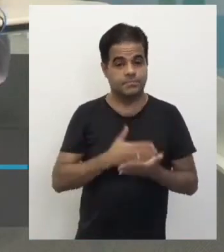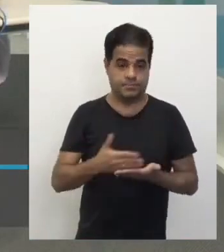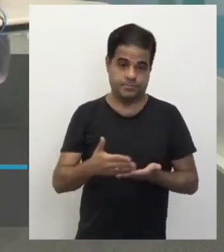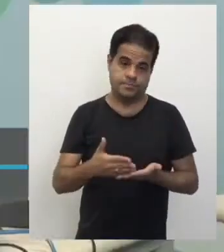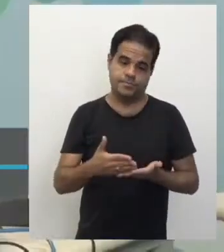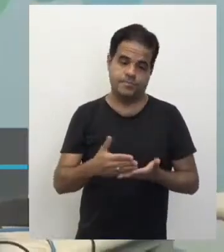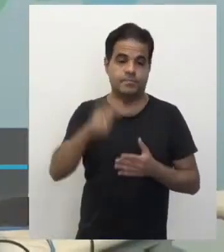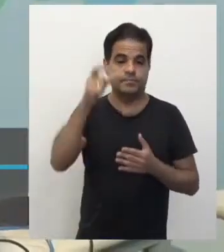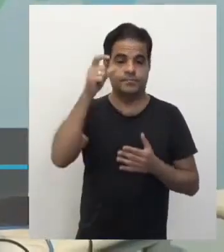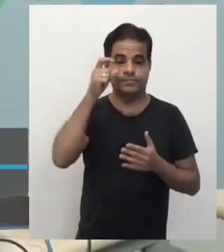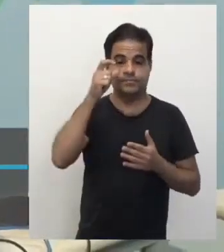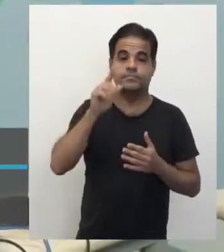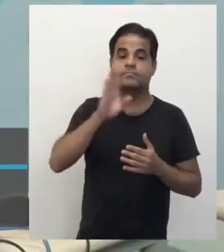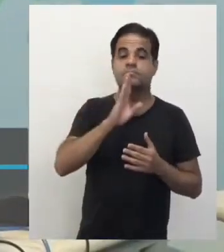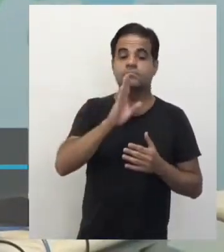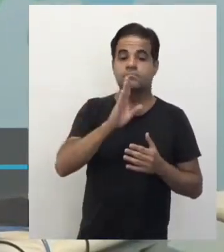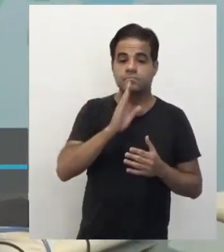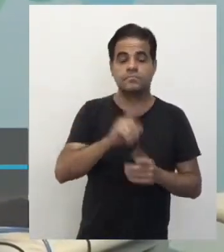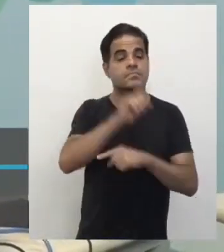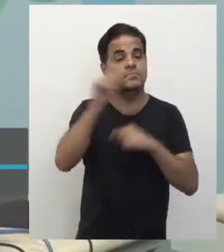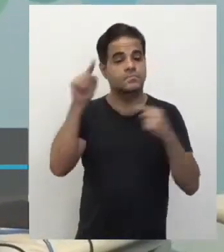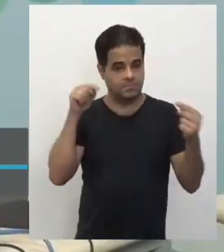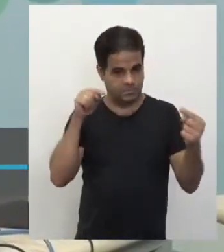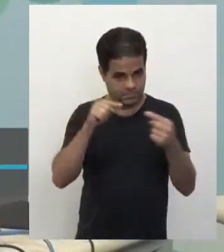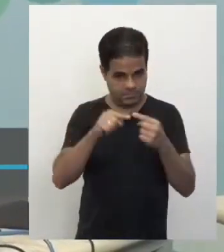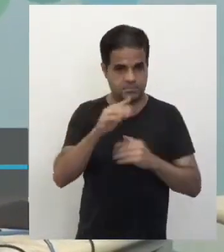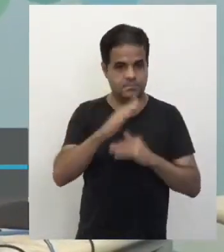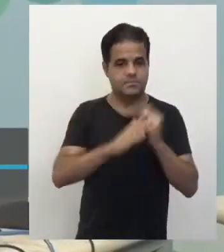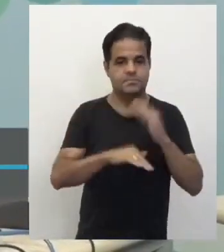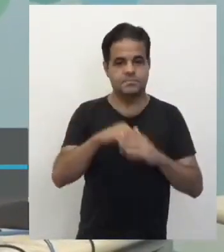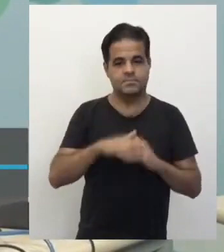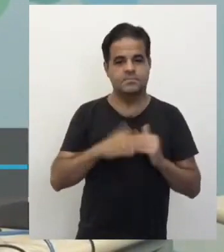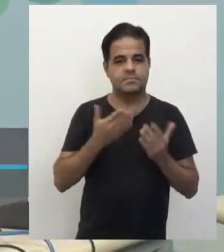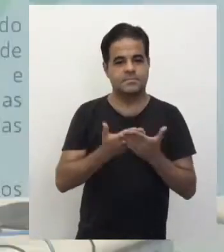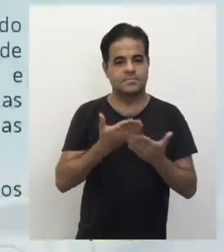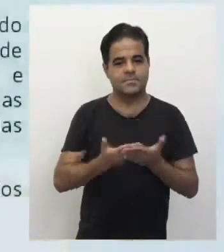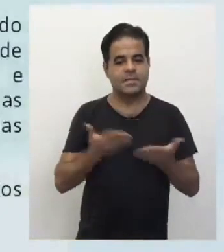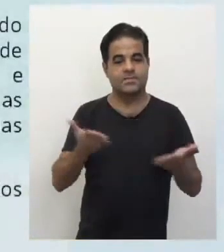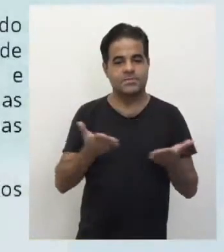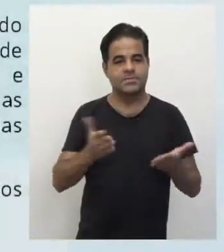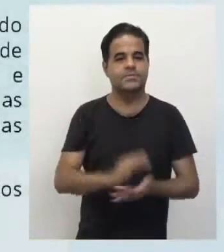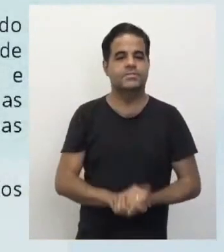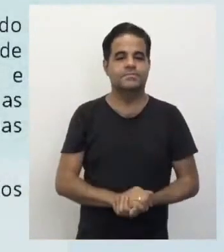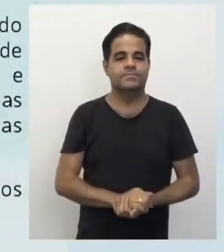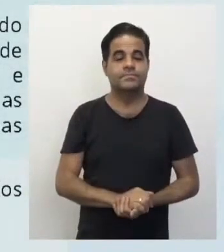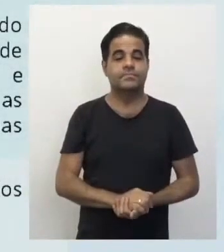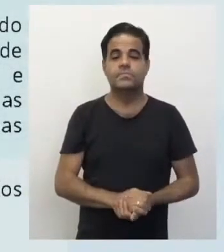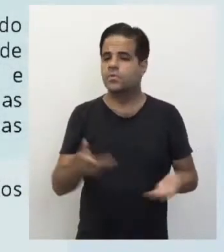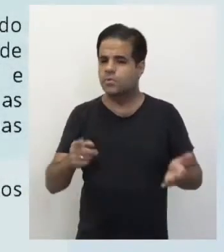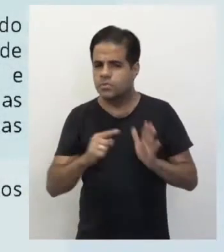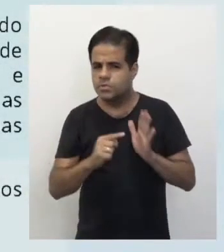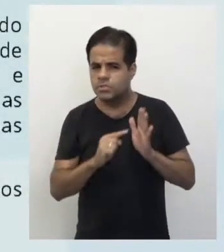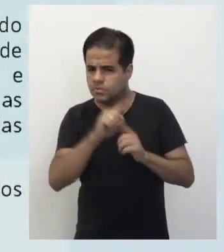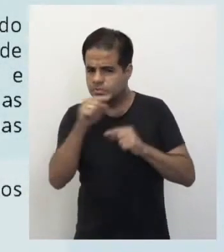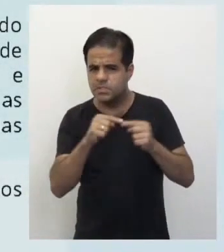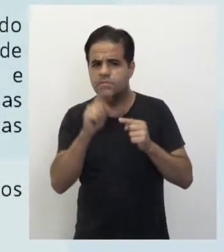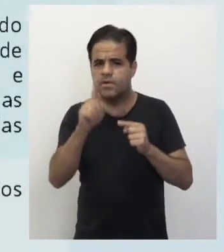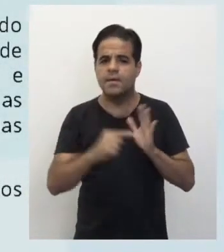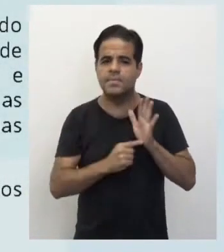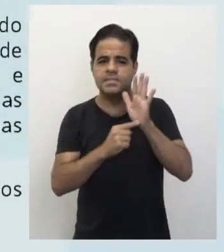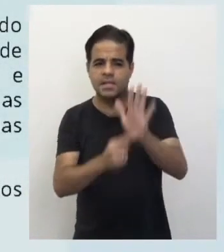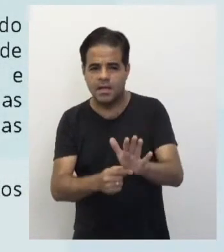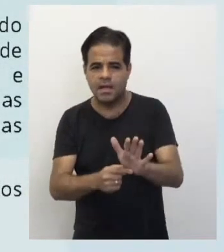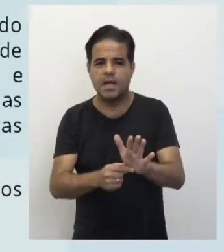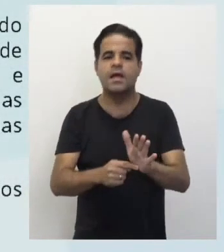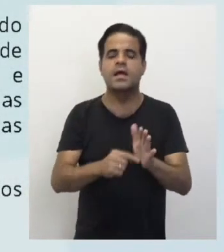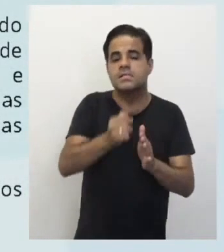começar observando e conhecendo os objetivos e a habilidade da aula de hoje. Hoje os nossos objetivos são